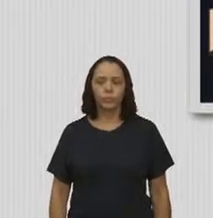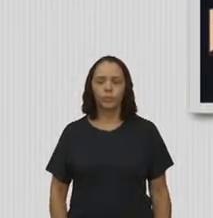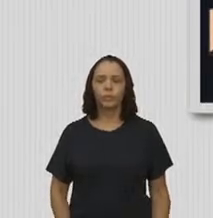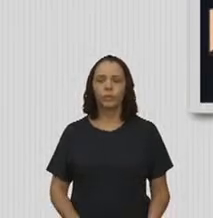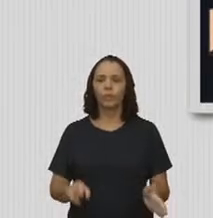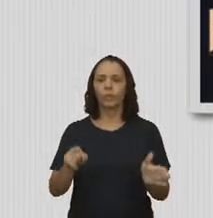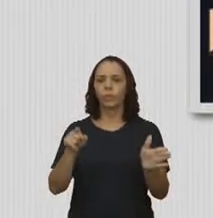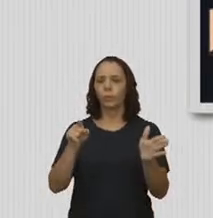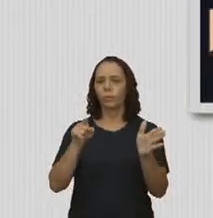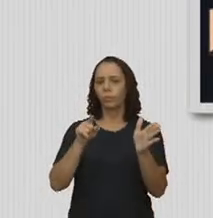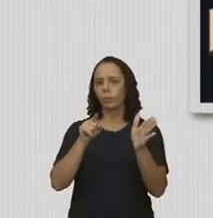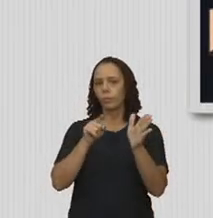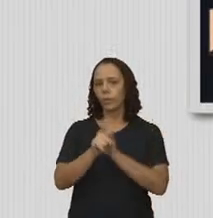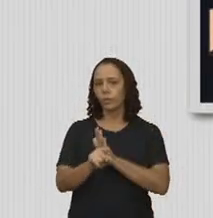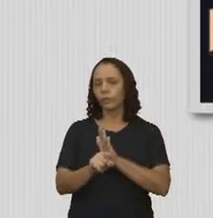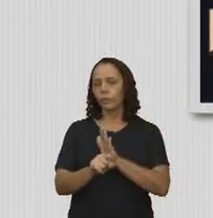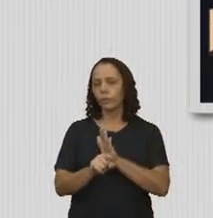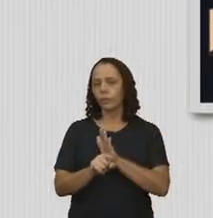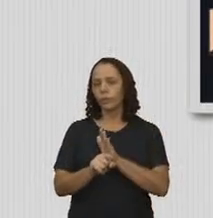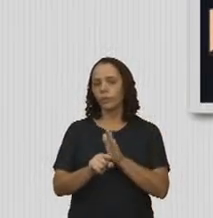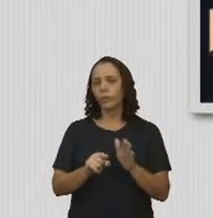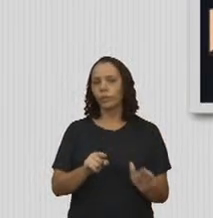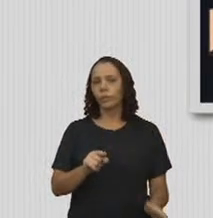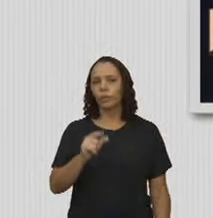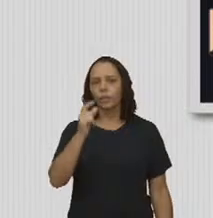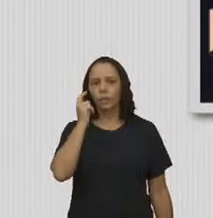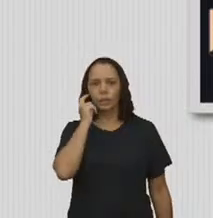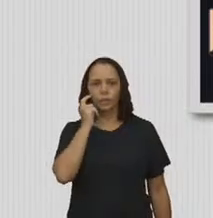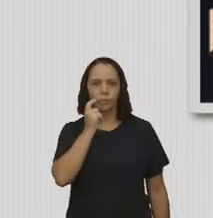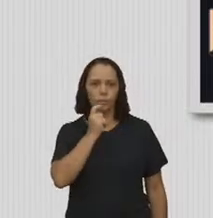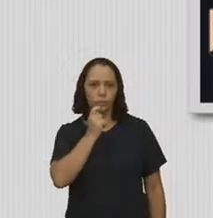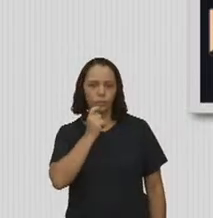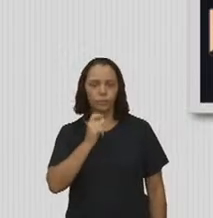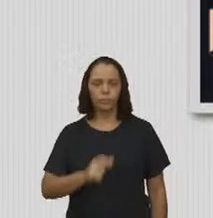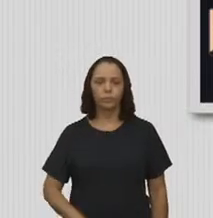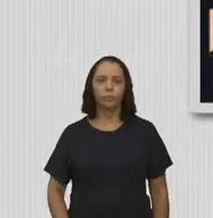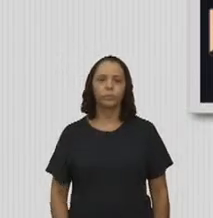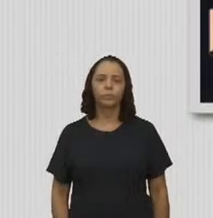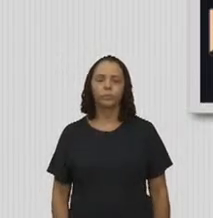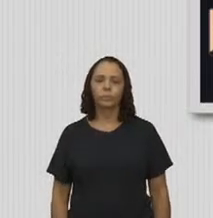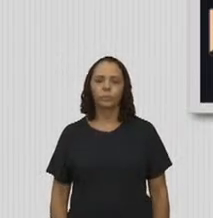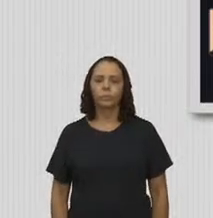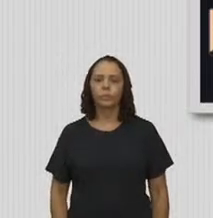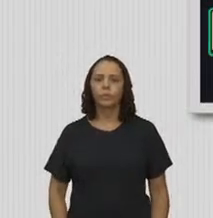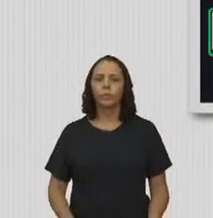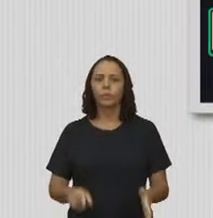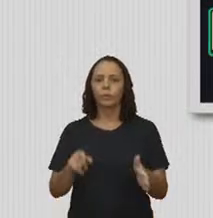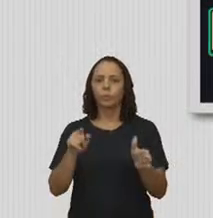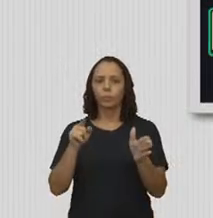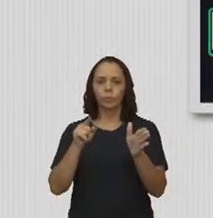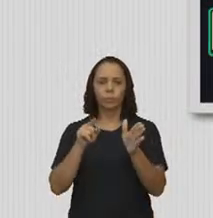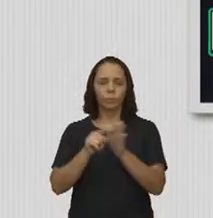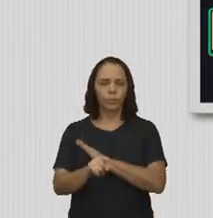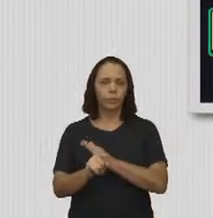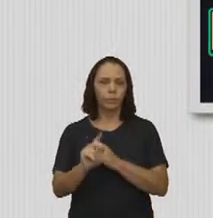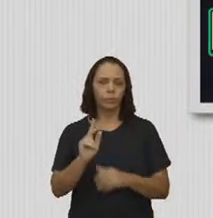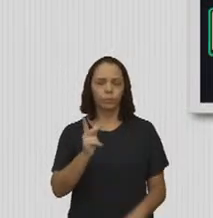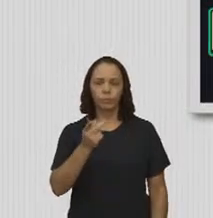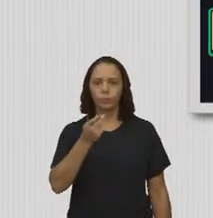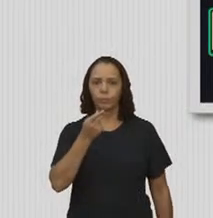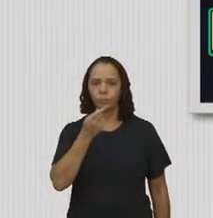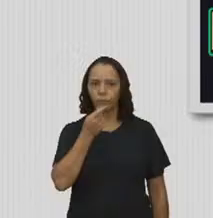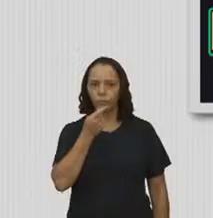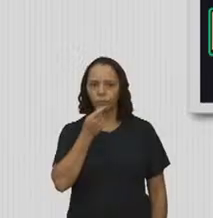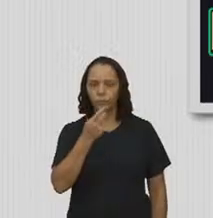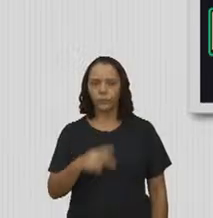Como vota o vereador Gabriel Belém? Como vota o vereador Hernani